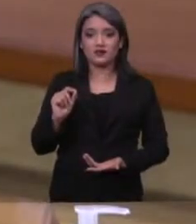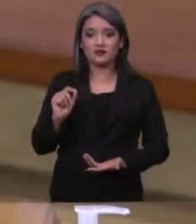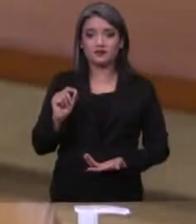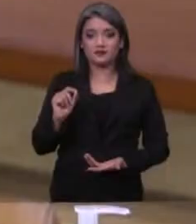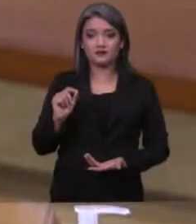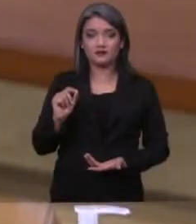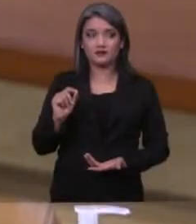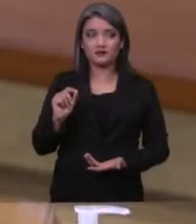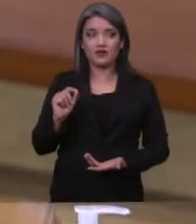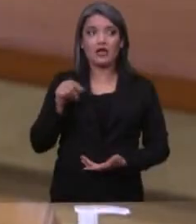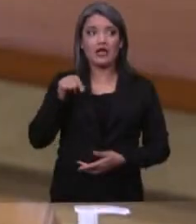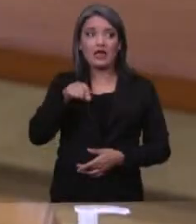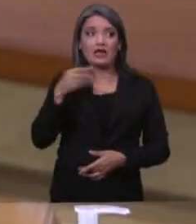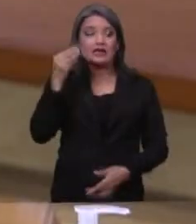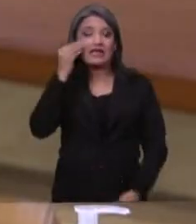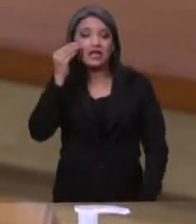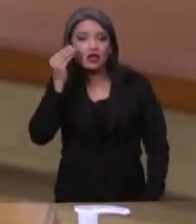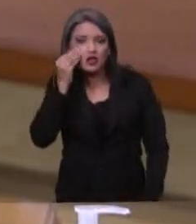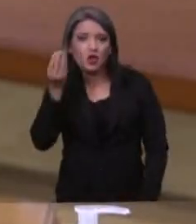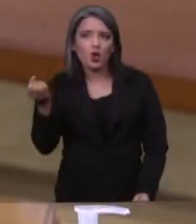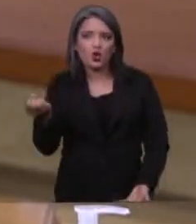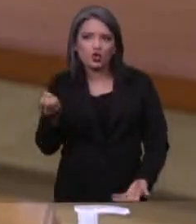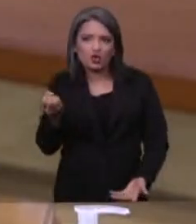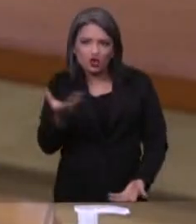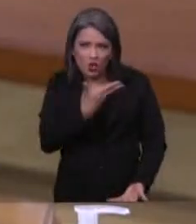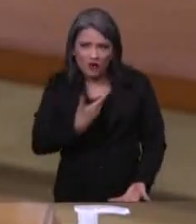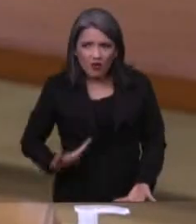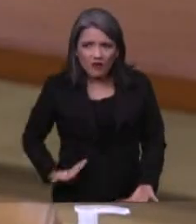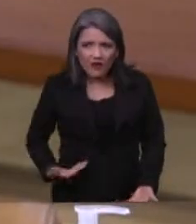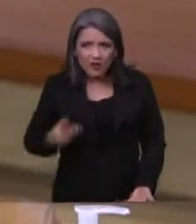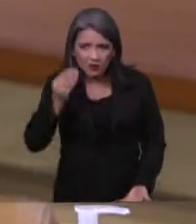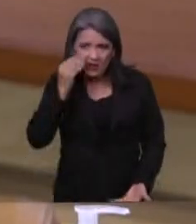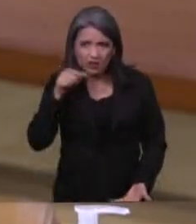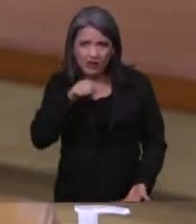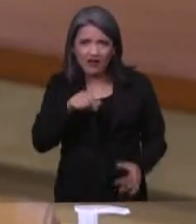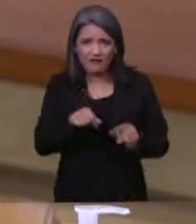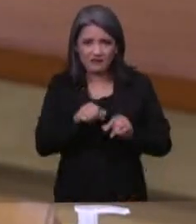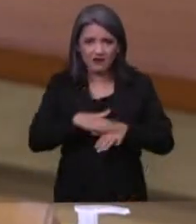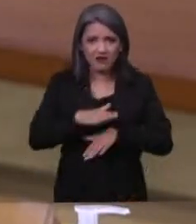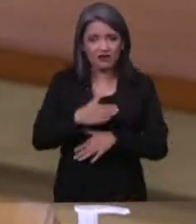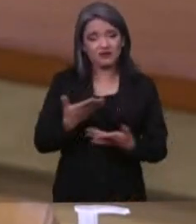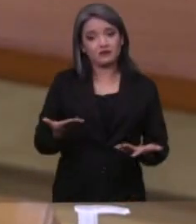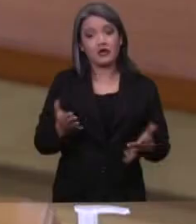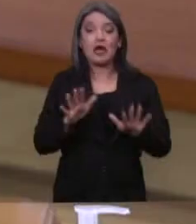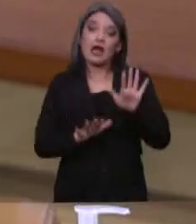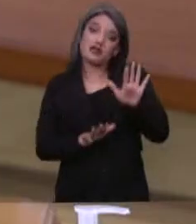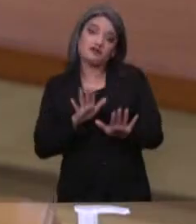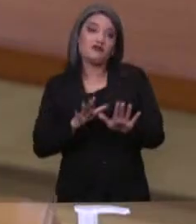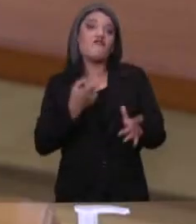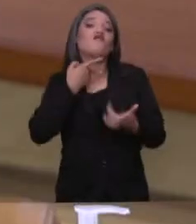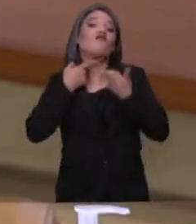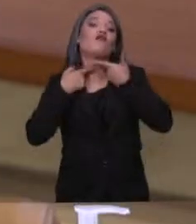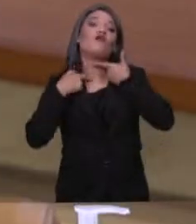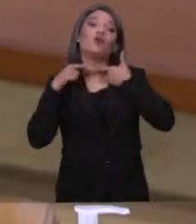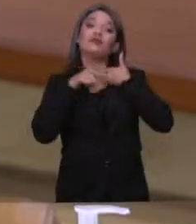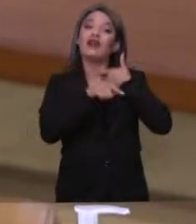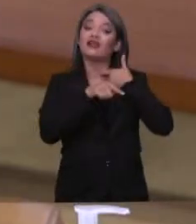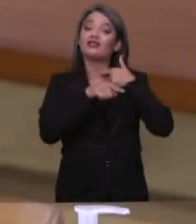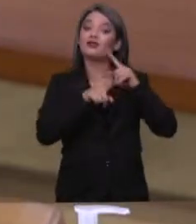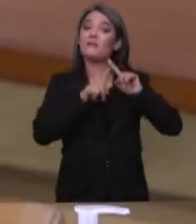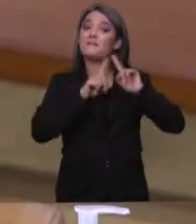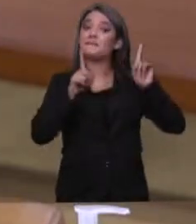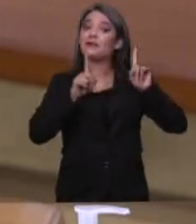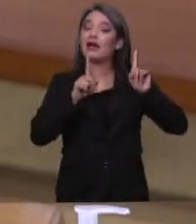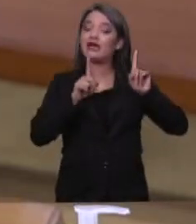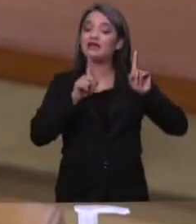instituir um novo governo? Ele tinha até isso, talvez, como ideal. Mas não vejo, seja